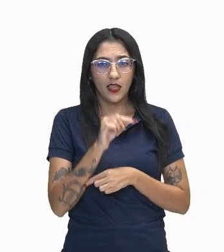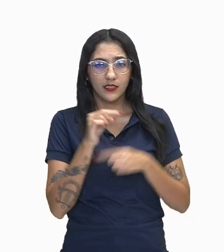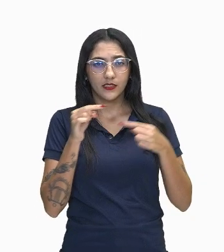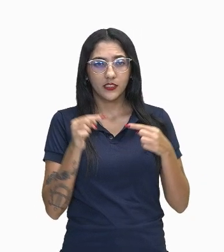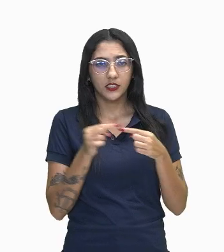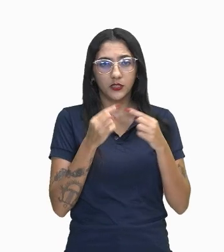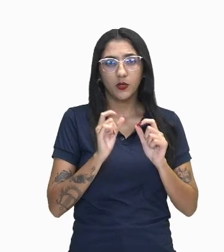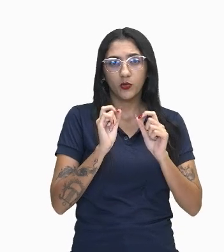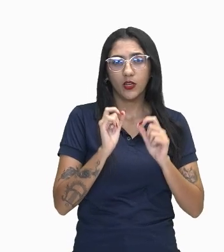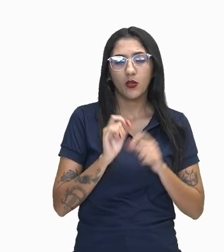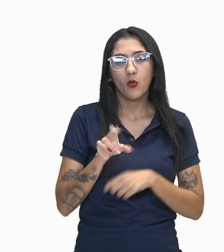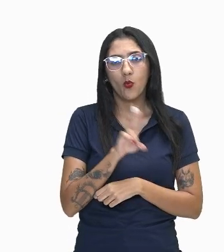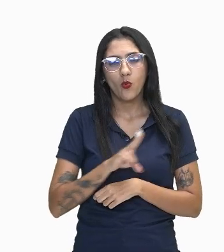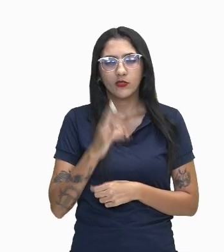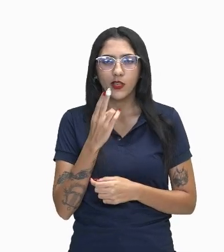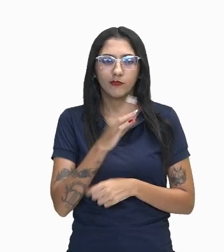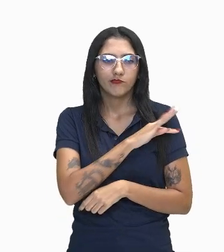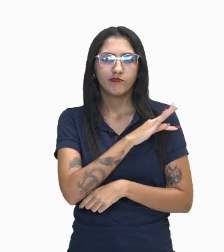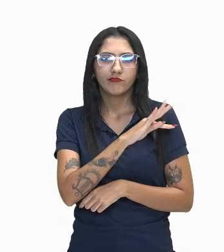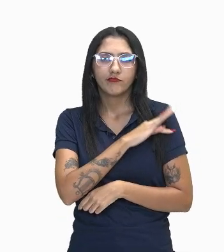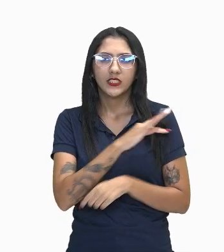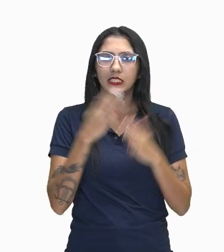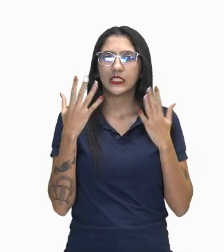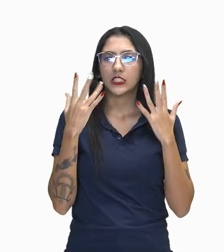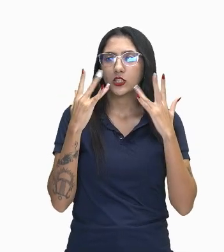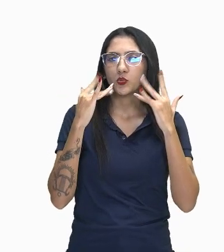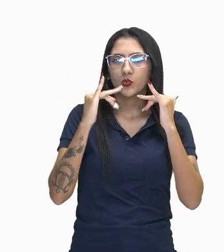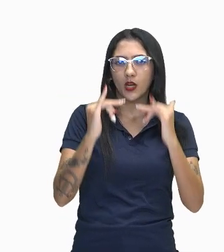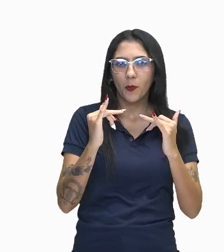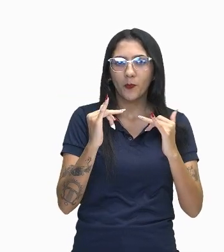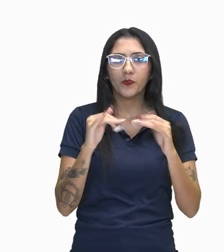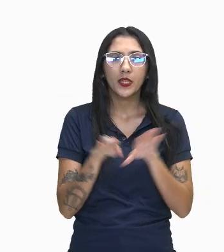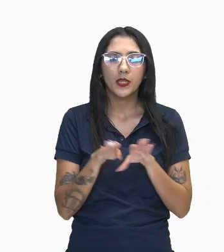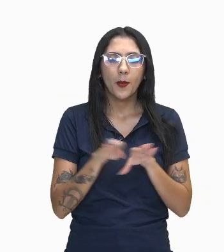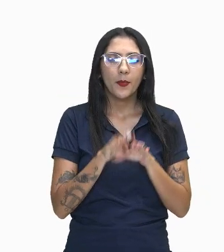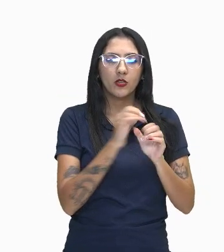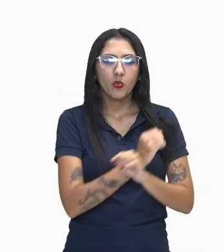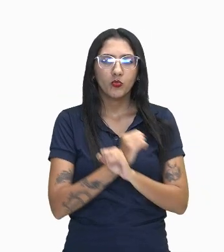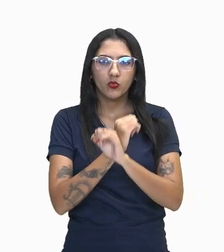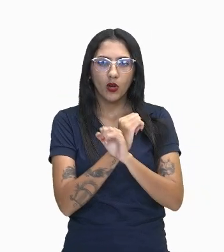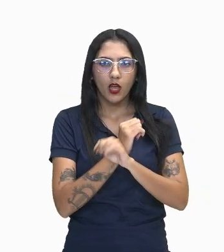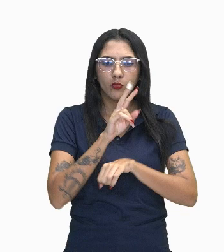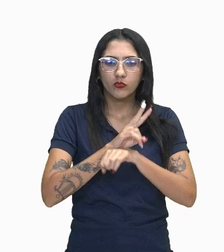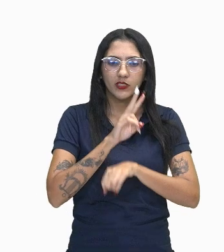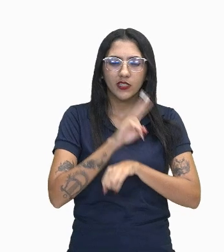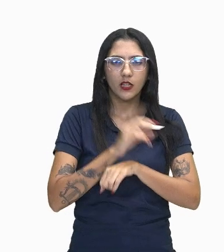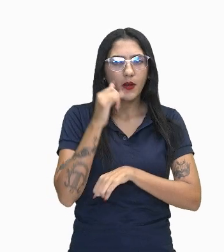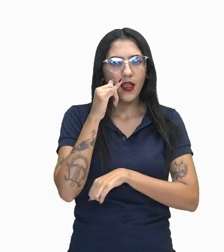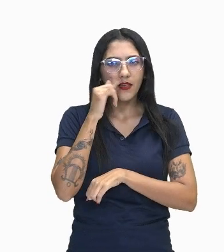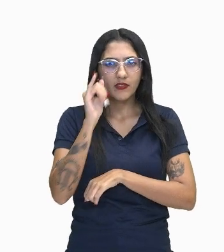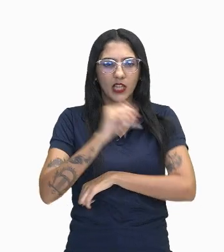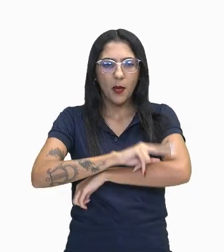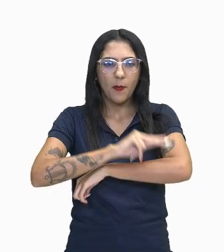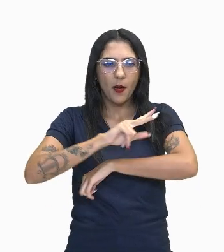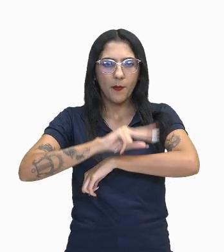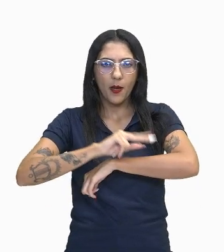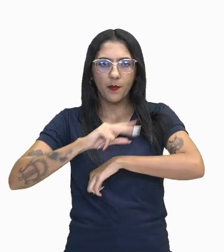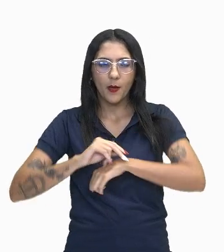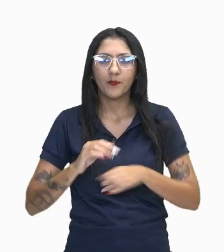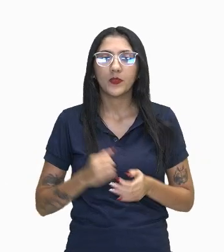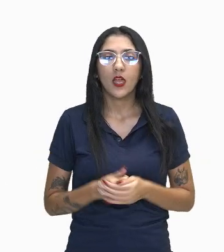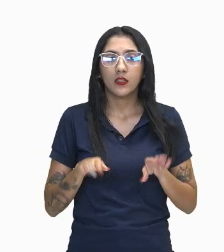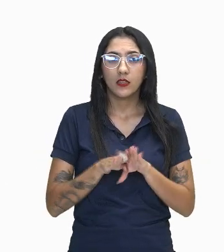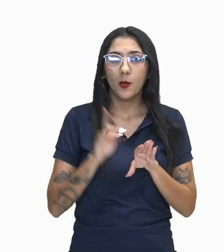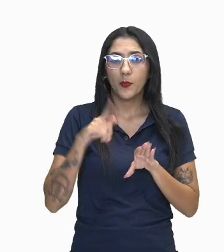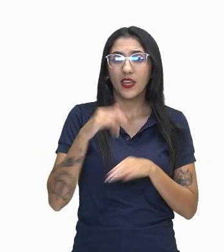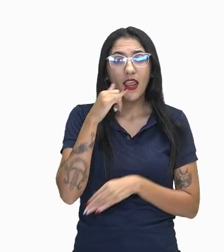aí técnicas mais naturais de plantio e também de defesa de pragas. Então, pouca utilização de fertilizantes